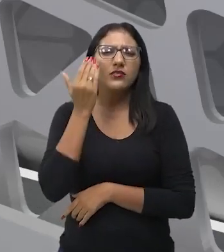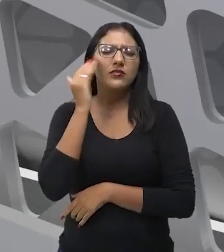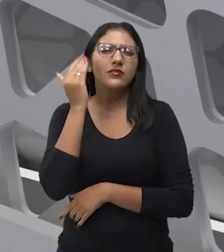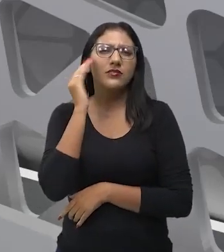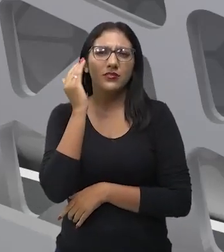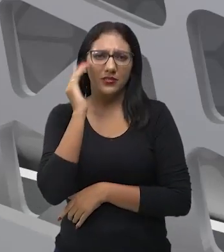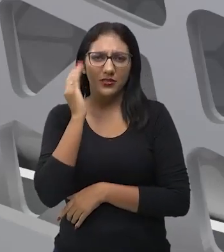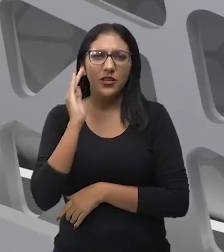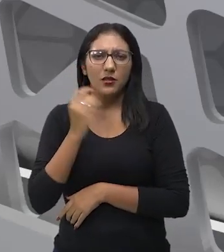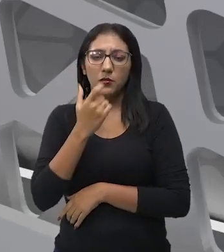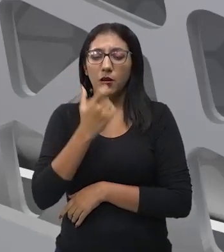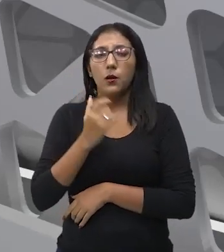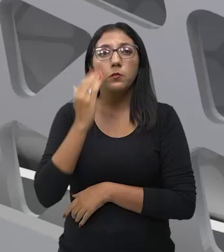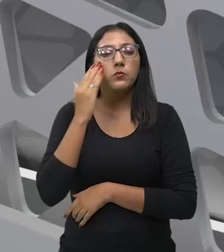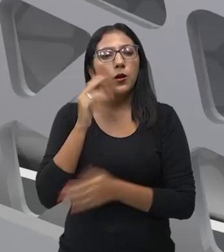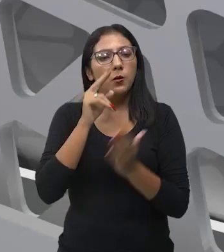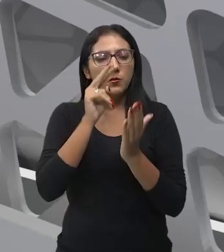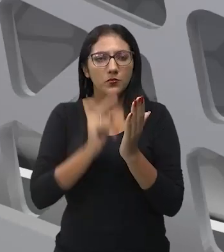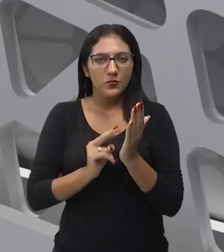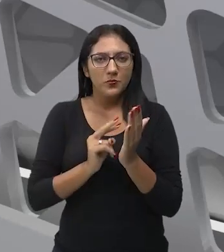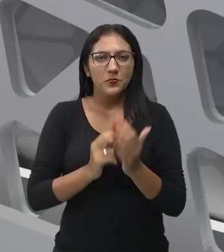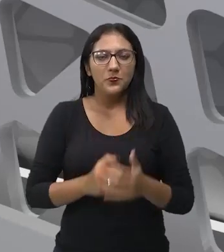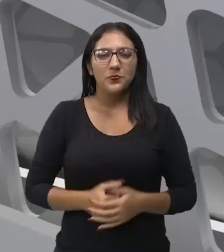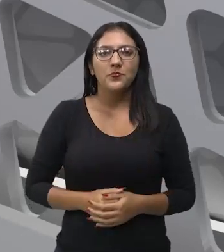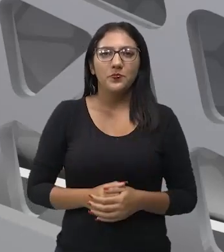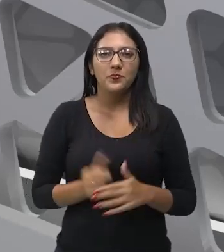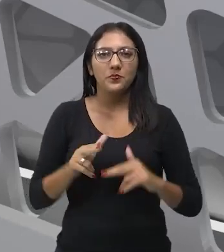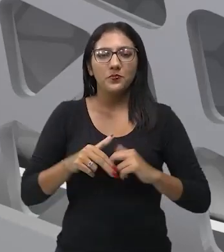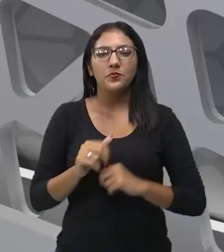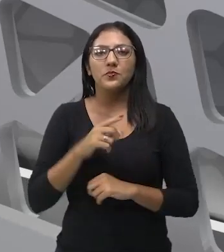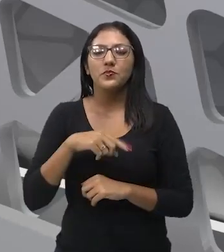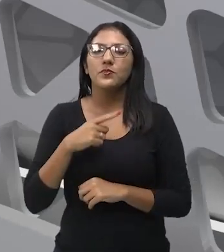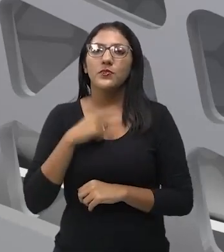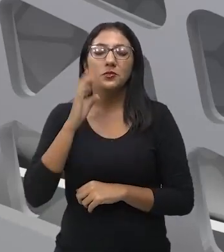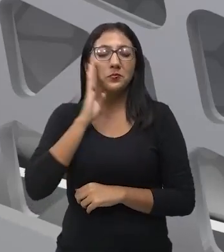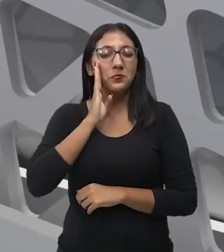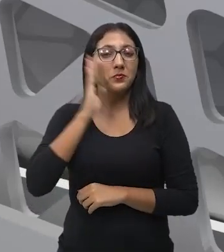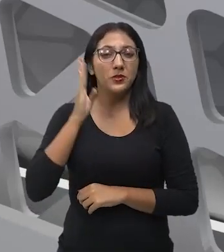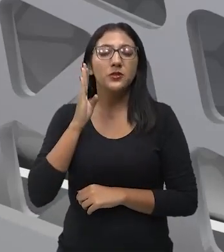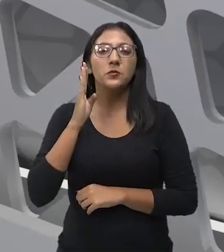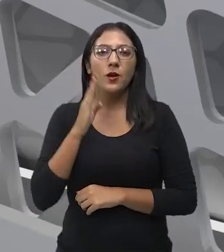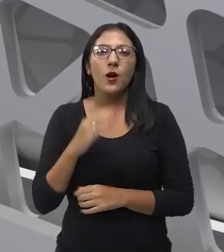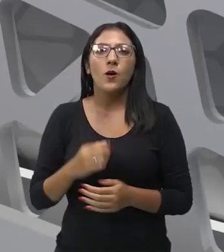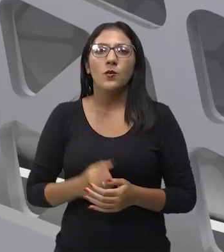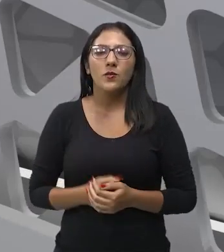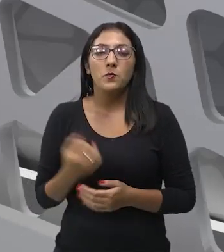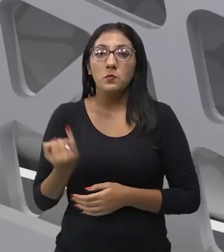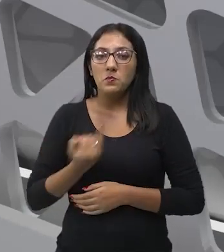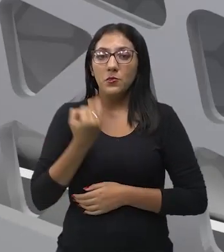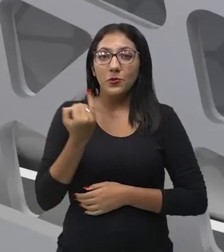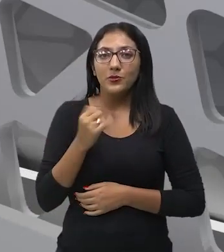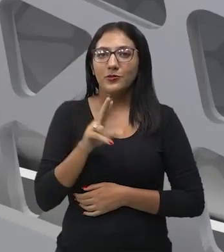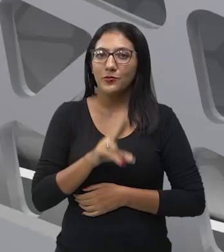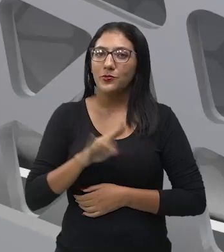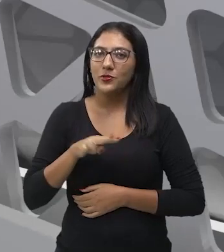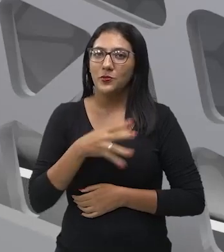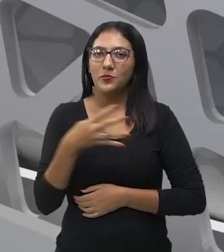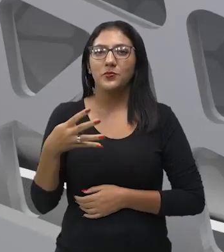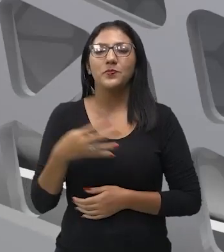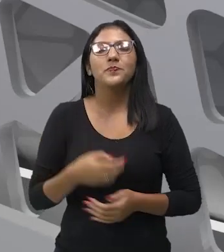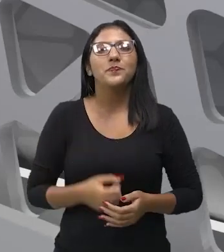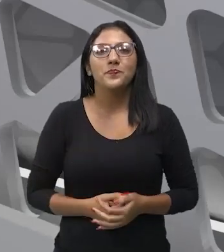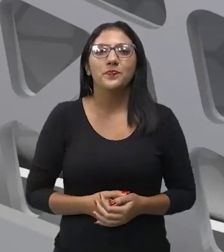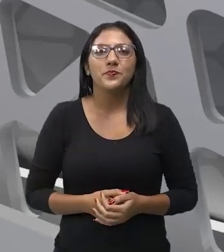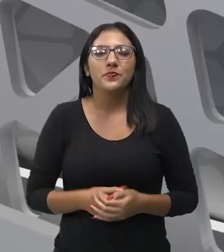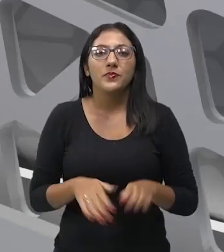do leitor compreender, tá bom? Então, essa é a grande finalidade aí do uso das tabelas, tá bom?